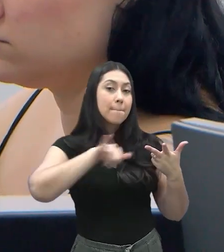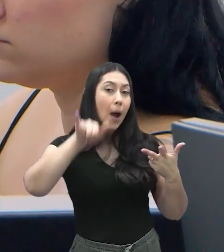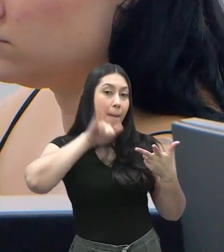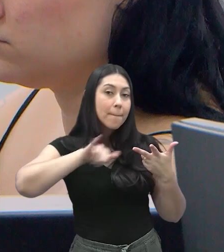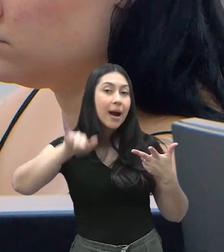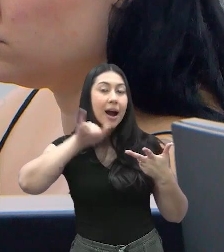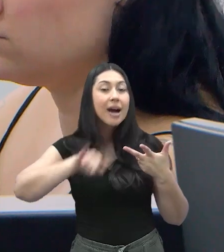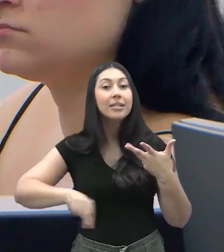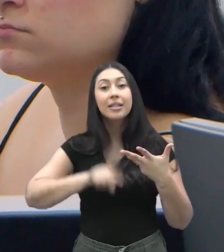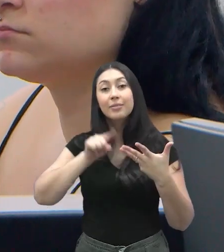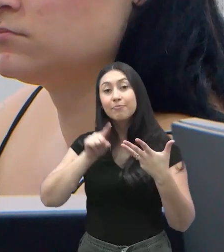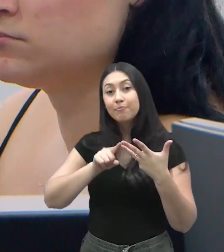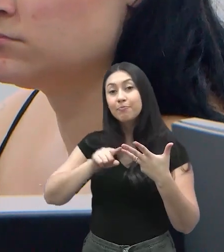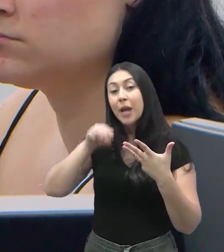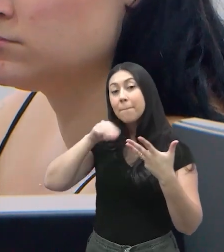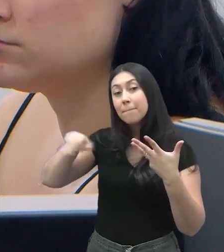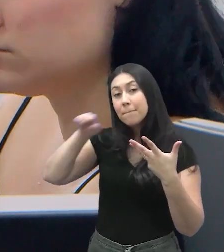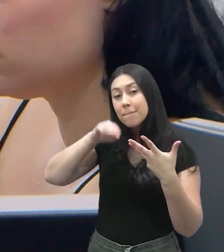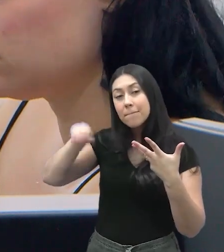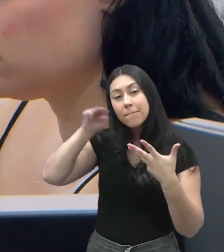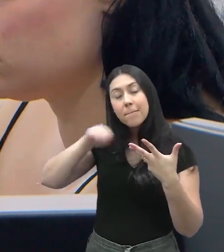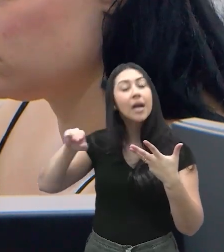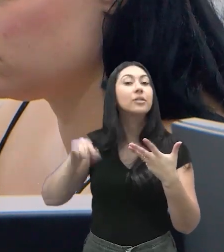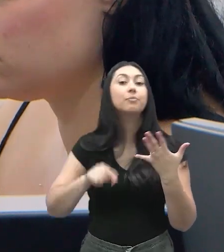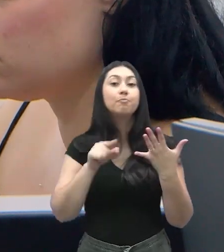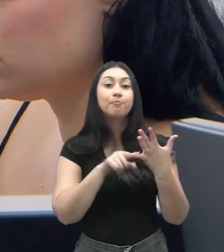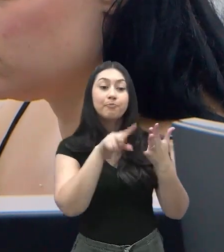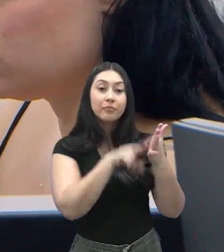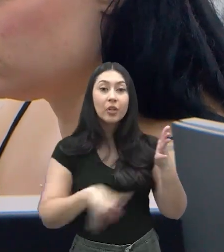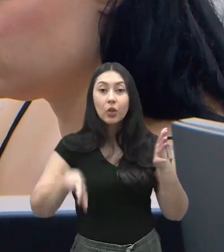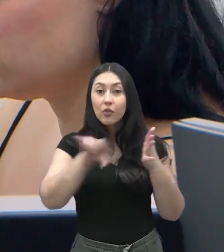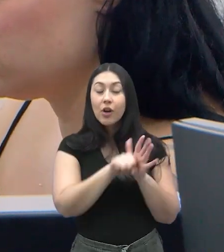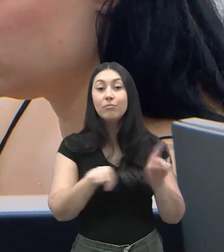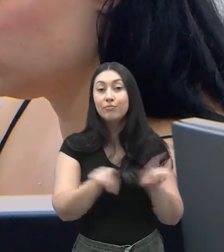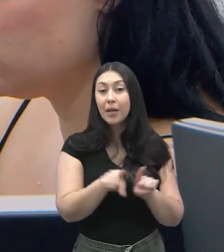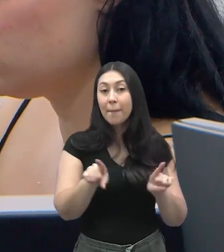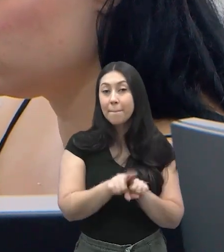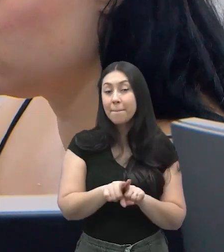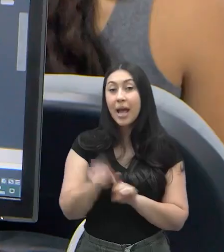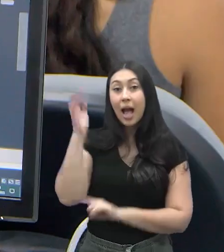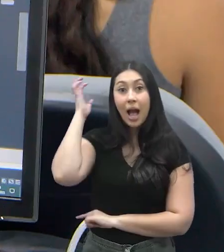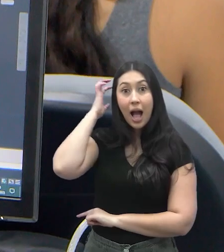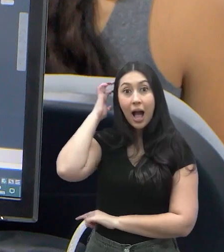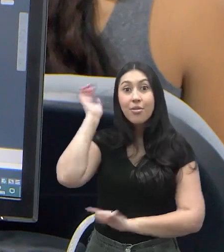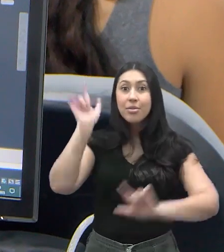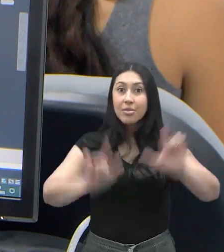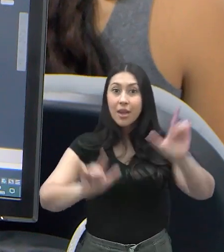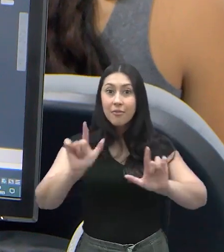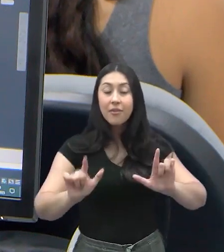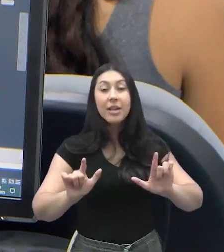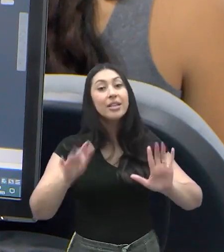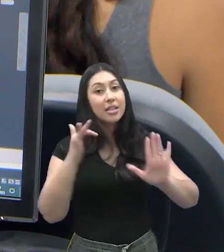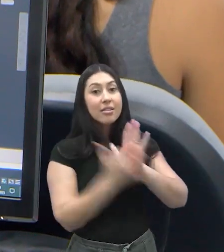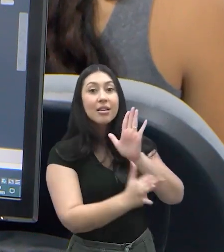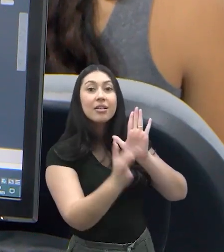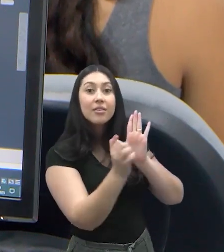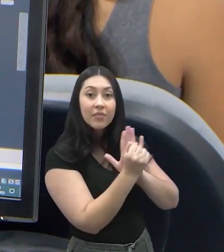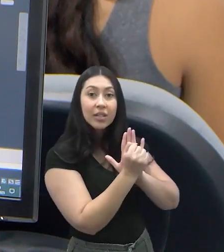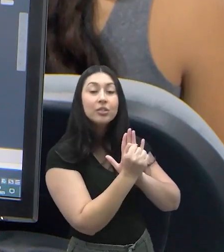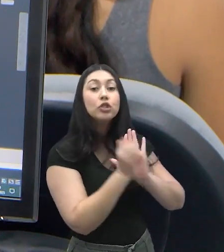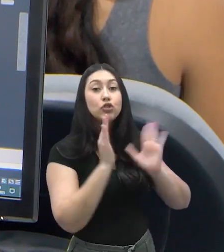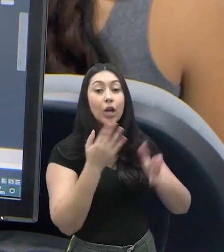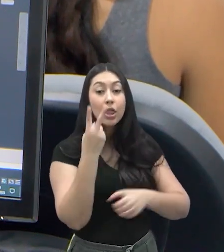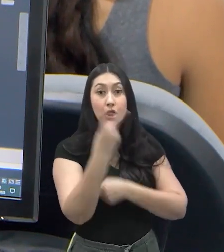e marketing, publicidade e propaganda, produção audiovisual e rádio e TV, que estejam matriculados a